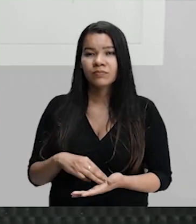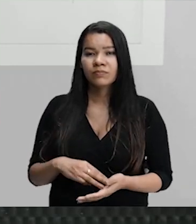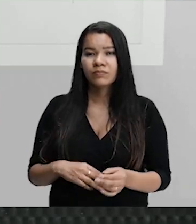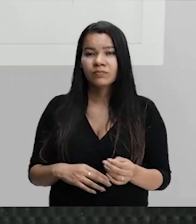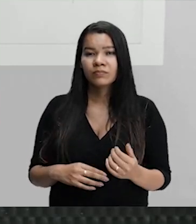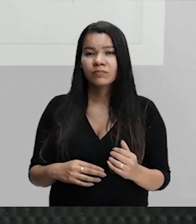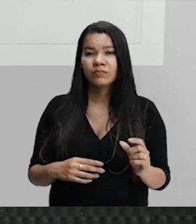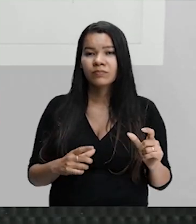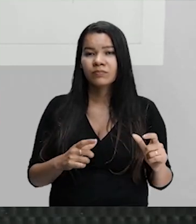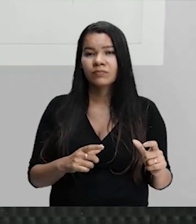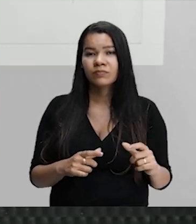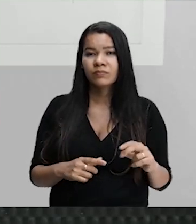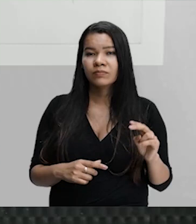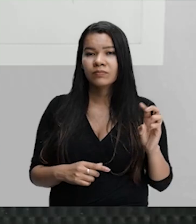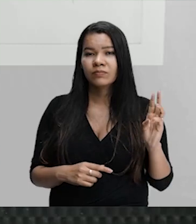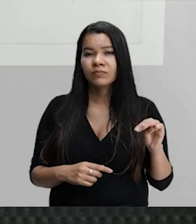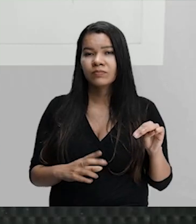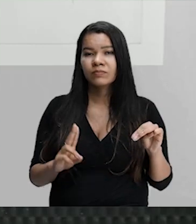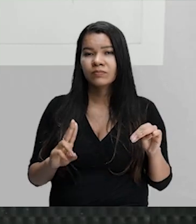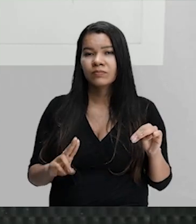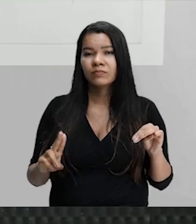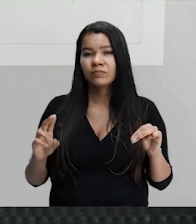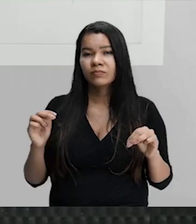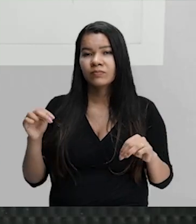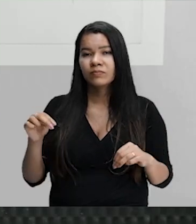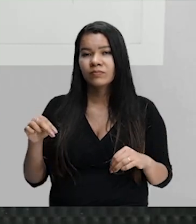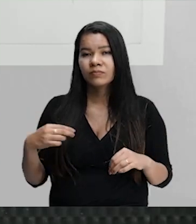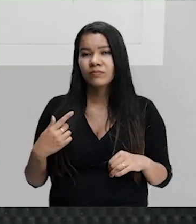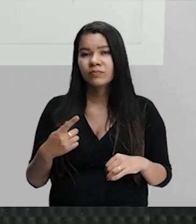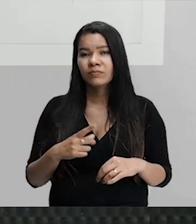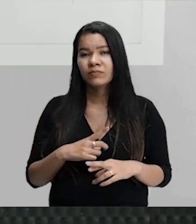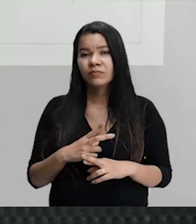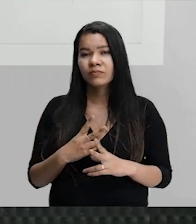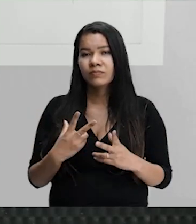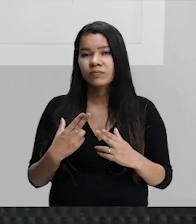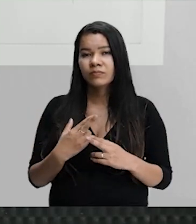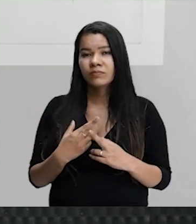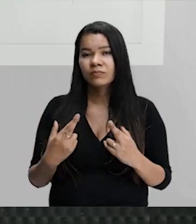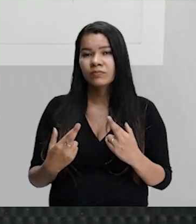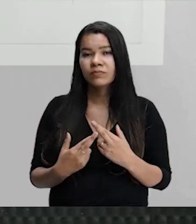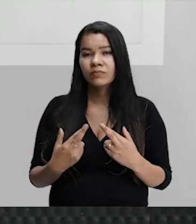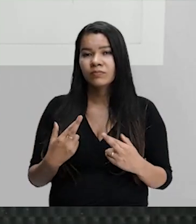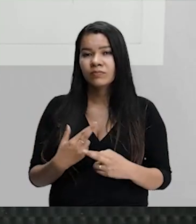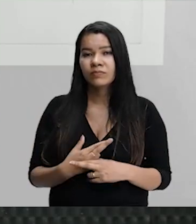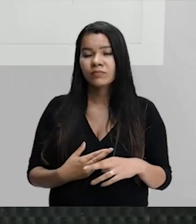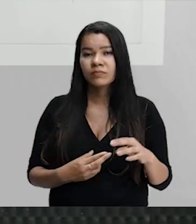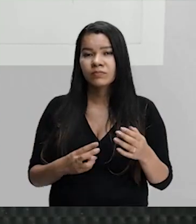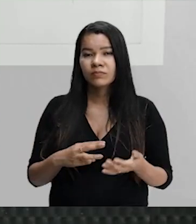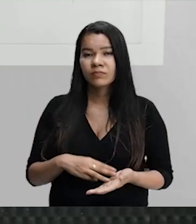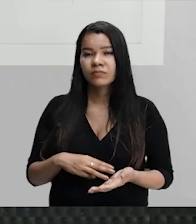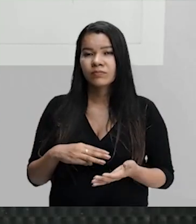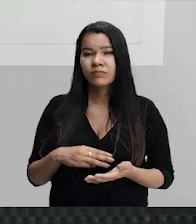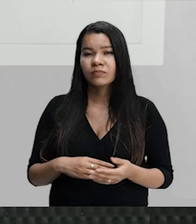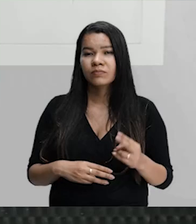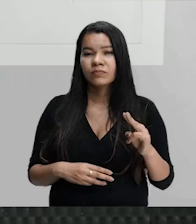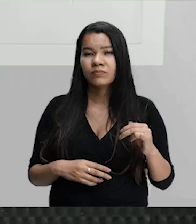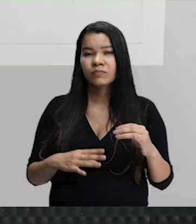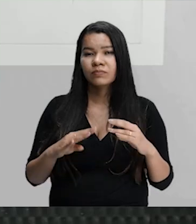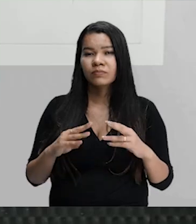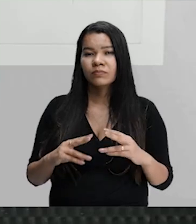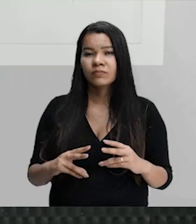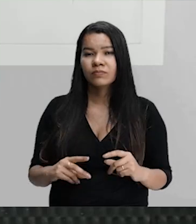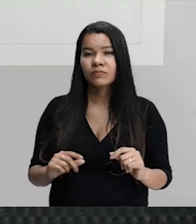o M, né, que vai ser a massa. Nós vamos ter a mesma relação, né, de massa, e essa massa ela se desintegrando,